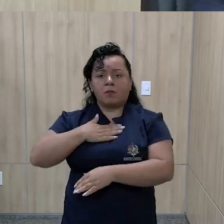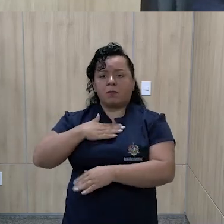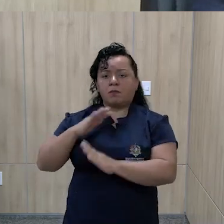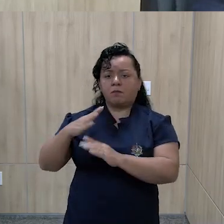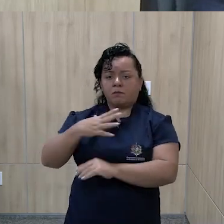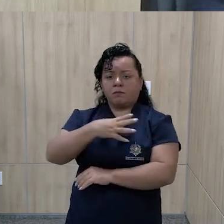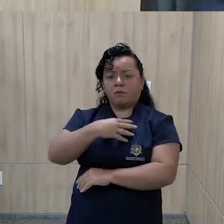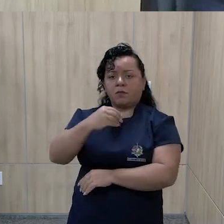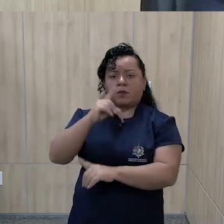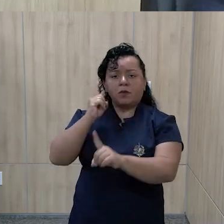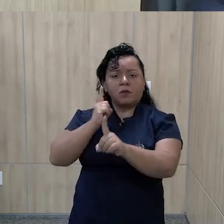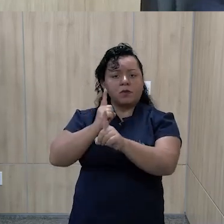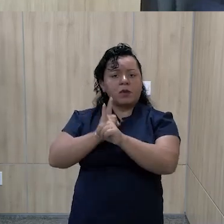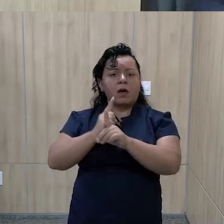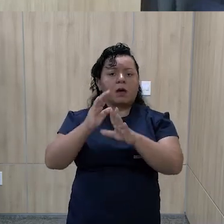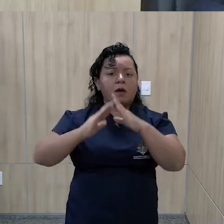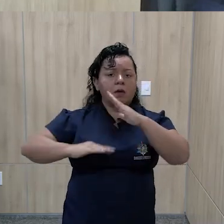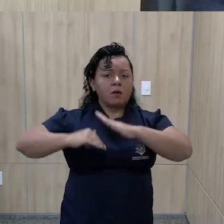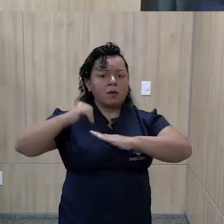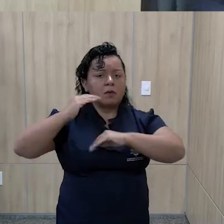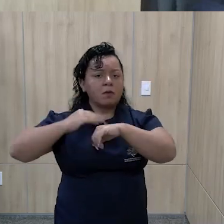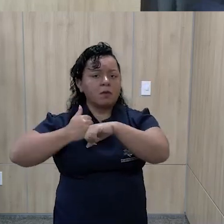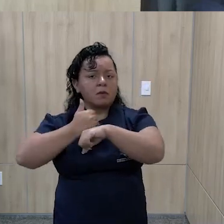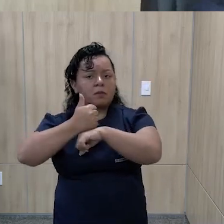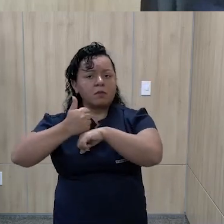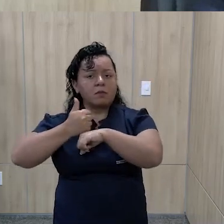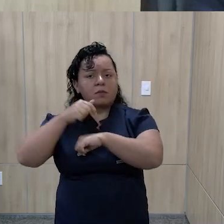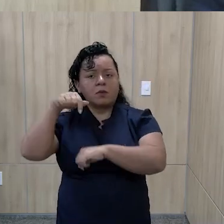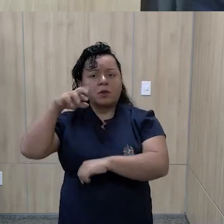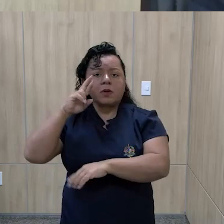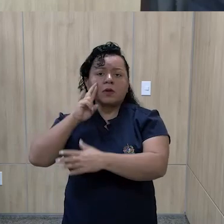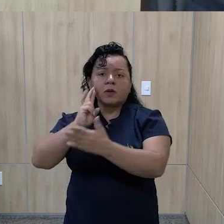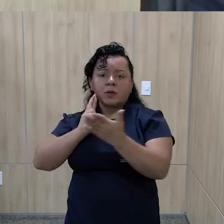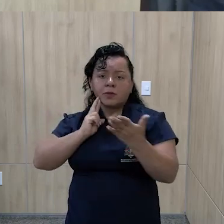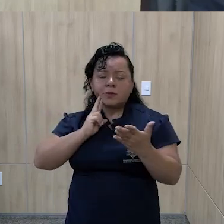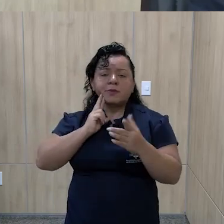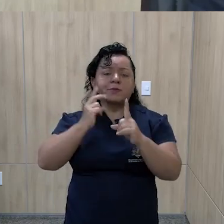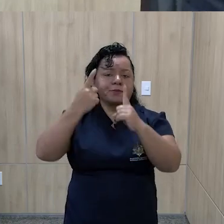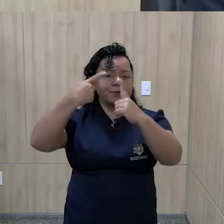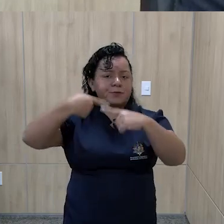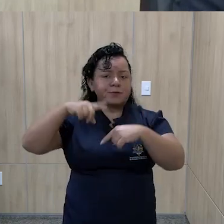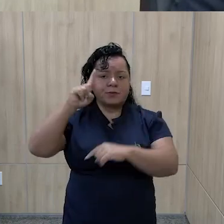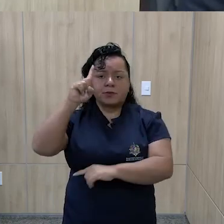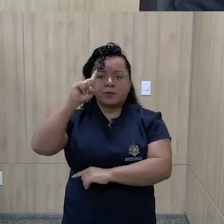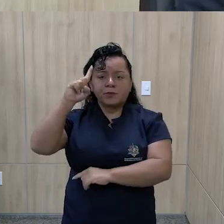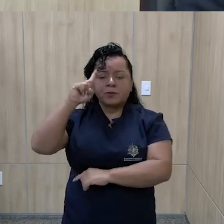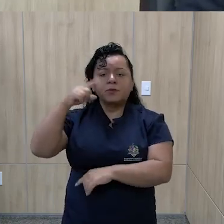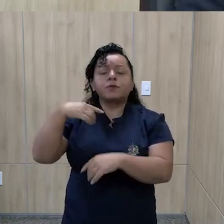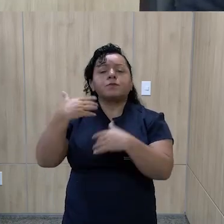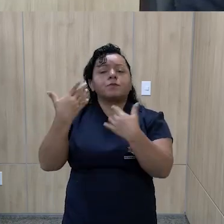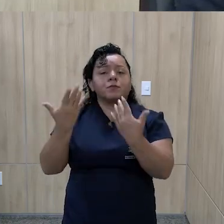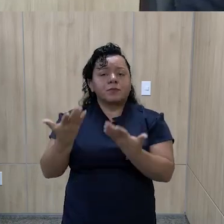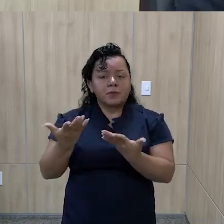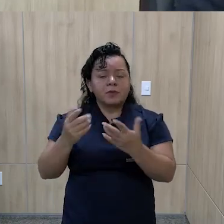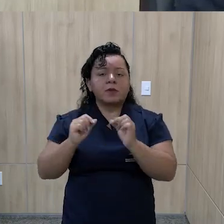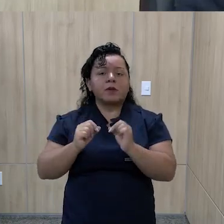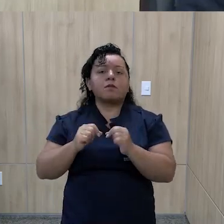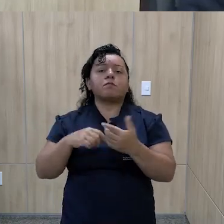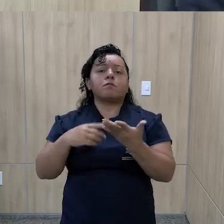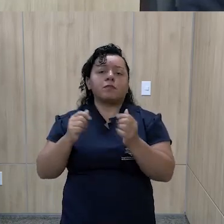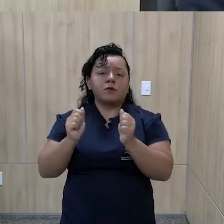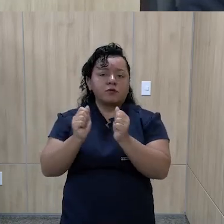profissionais aqui em Rondônia é Um Desafio diário Então me